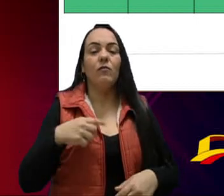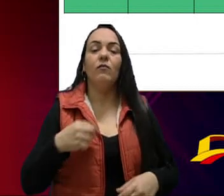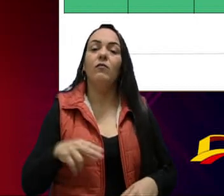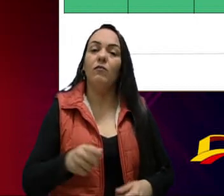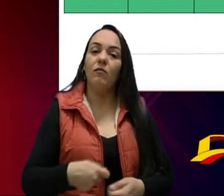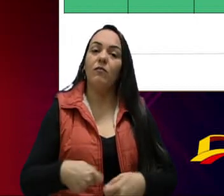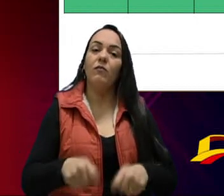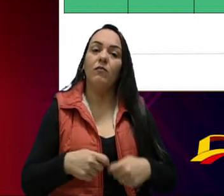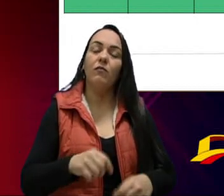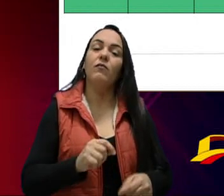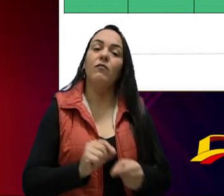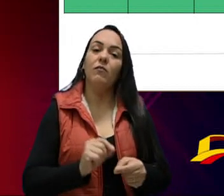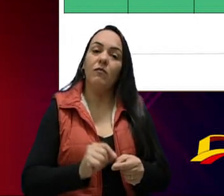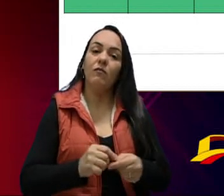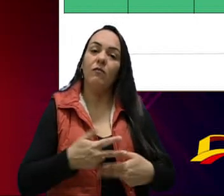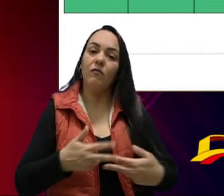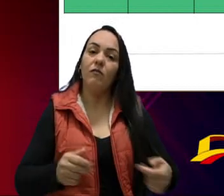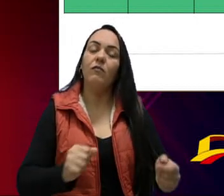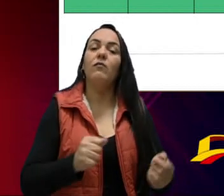5805118